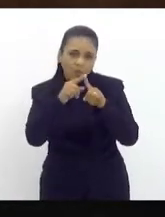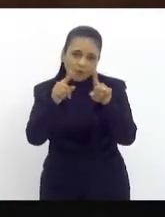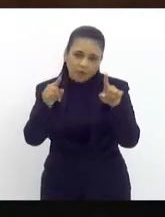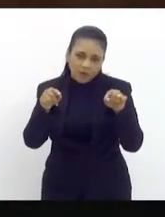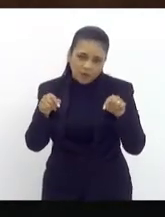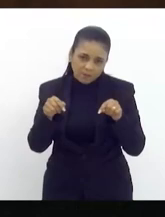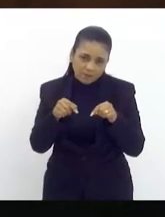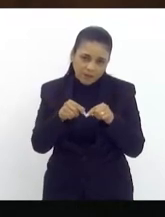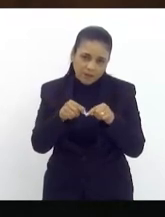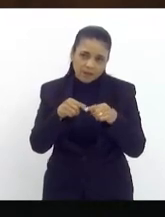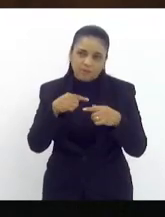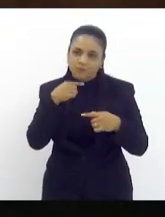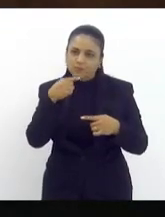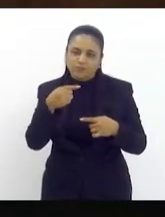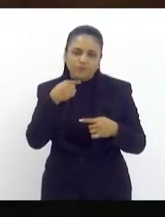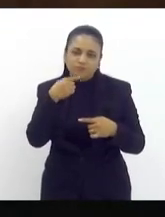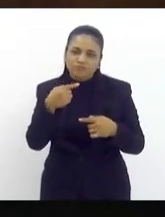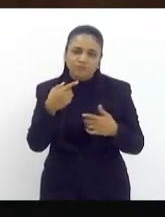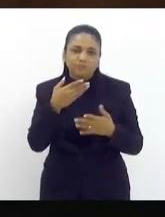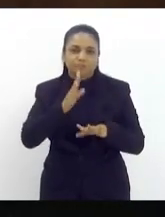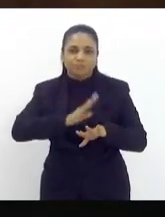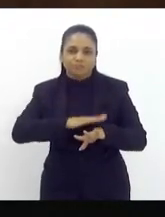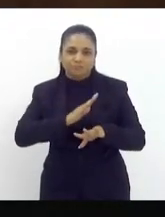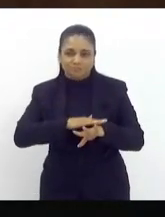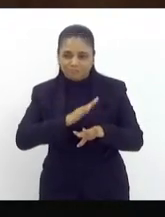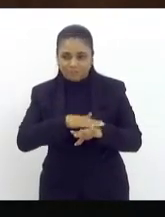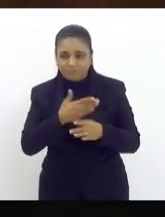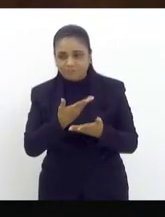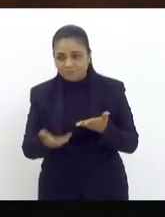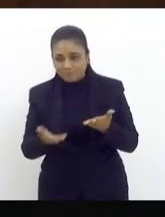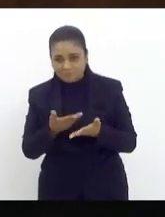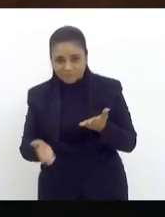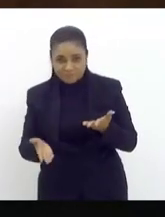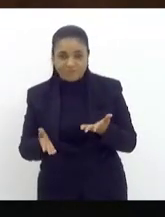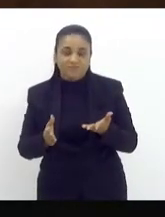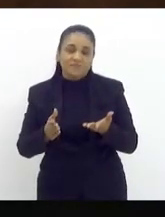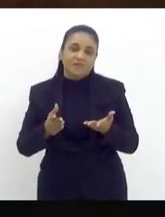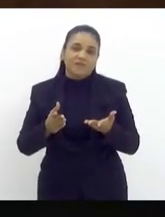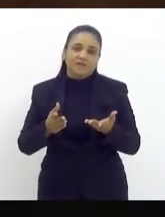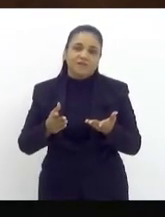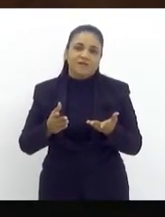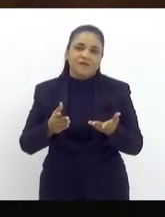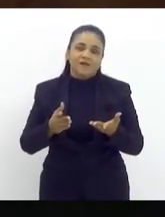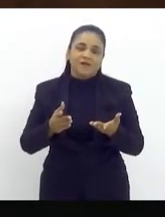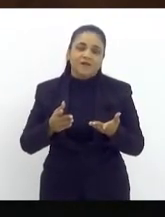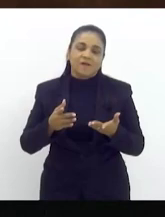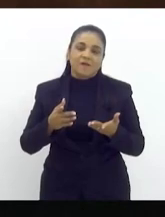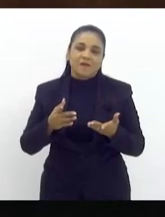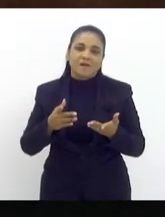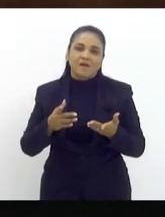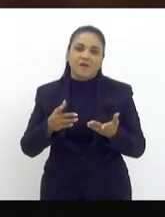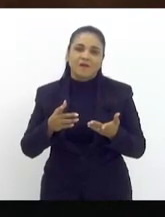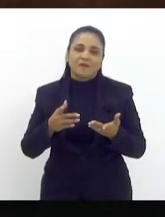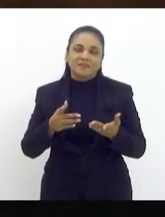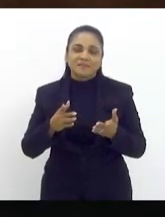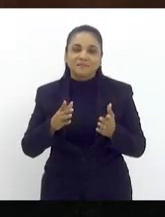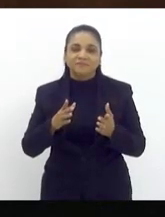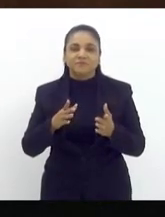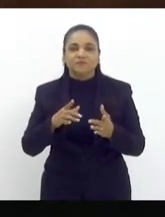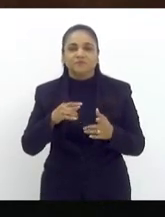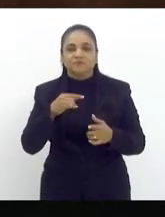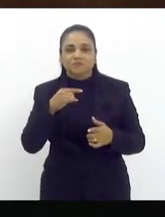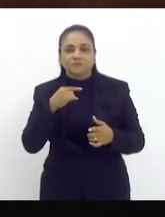faz muito sentido a gente ficar aqui perdendo muito tempo. Mas dizer o seguinte a Vossa Excelência. Primeiro, não há nada